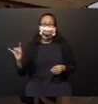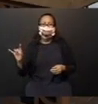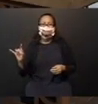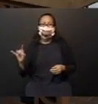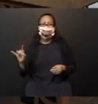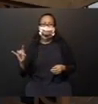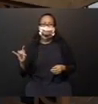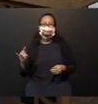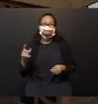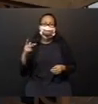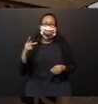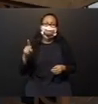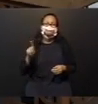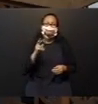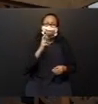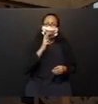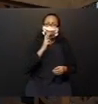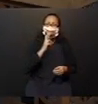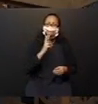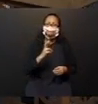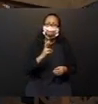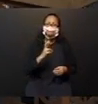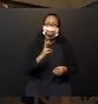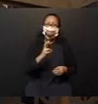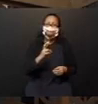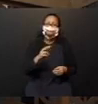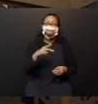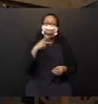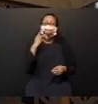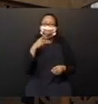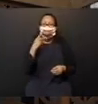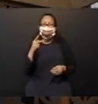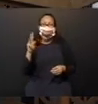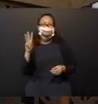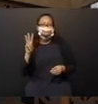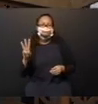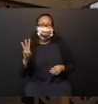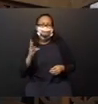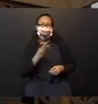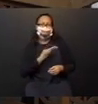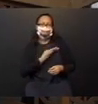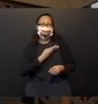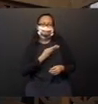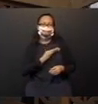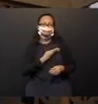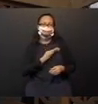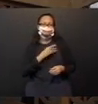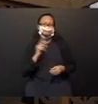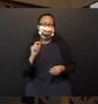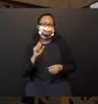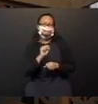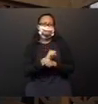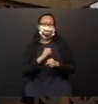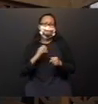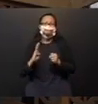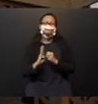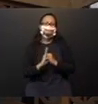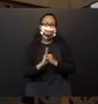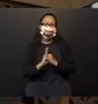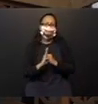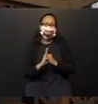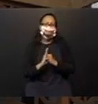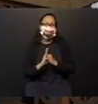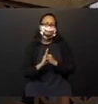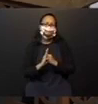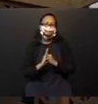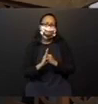sua resposta. Você vai falar de 3 colegas seus. Então, o que vai escrever o substantivo que dá nome? É